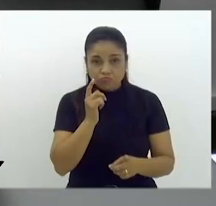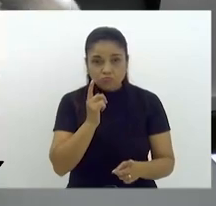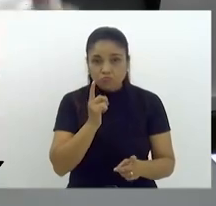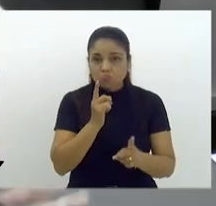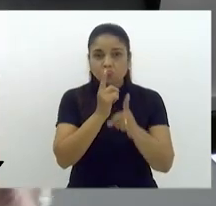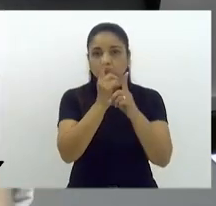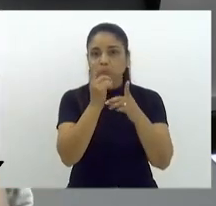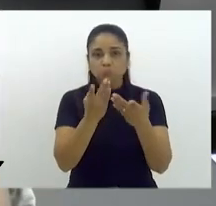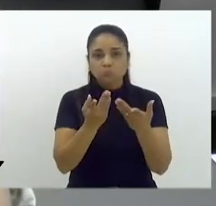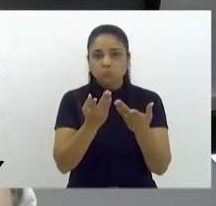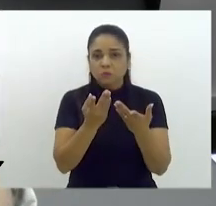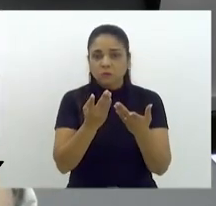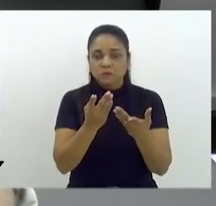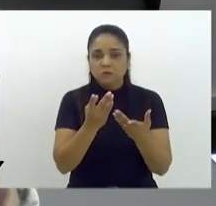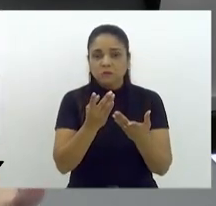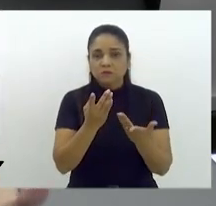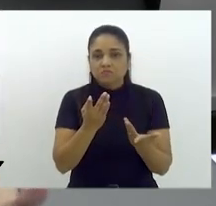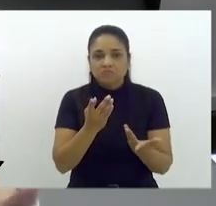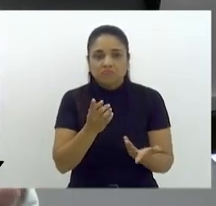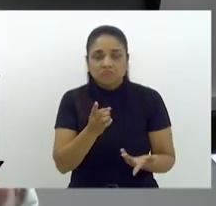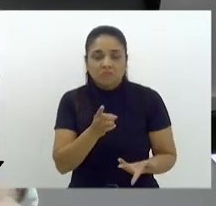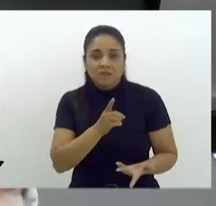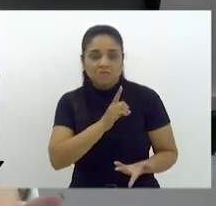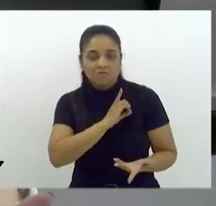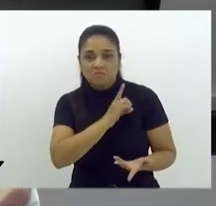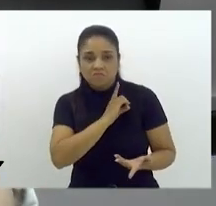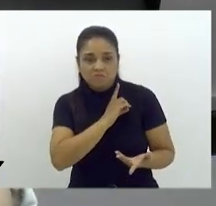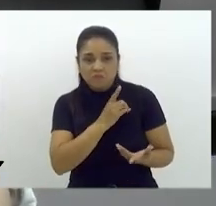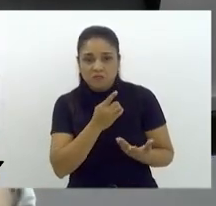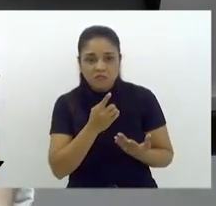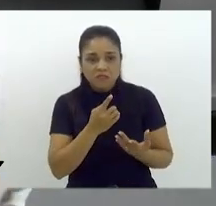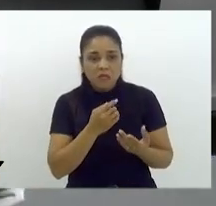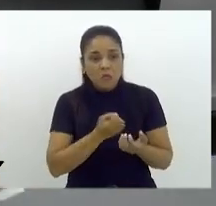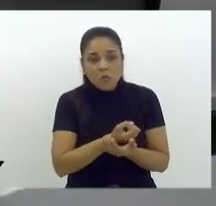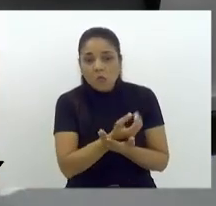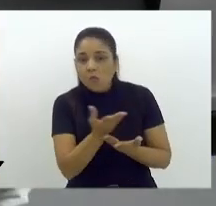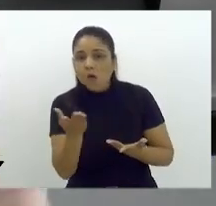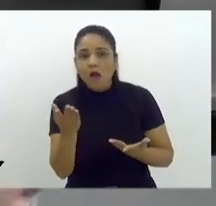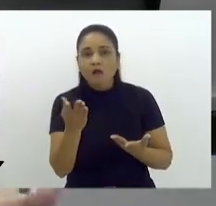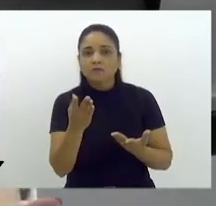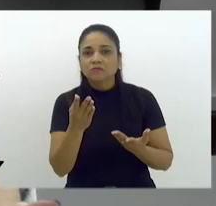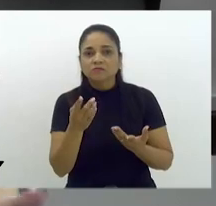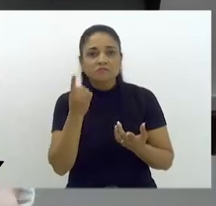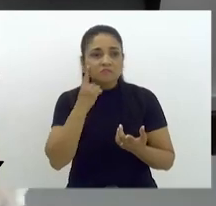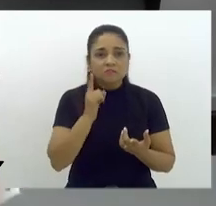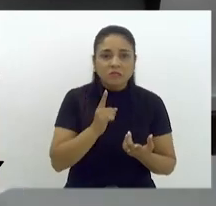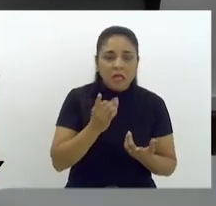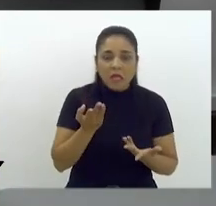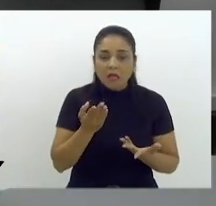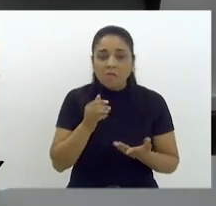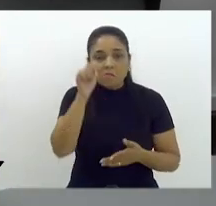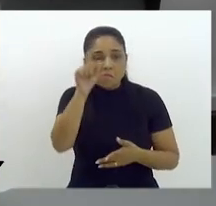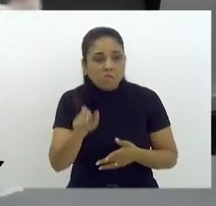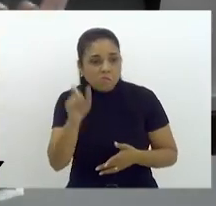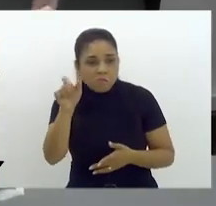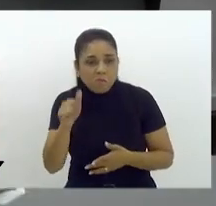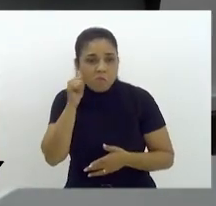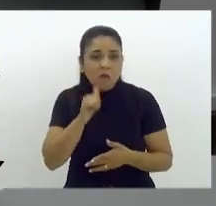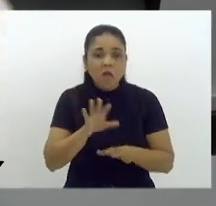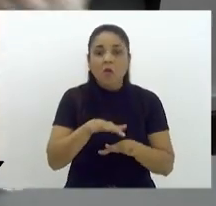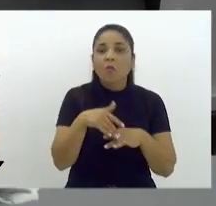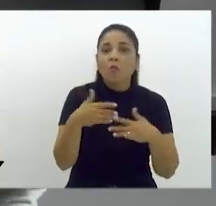vamos ter dificuldade depois de saber realmente quantos casos são que mulheres estão nos procurando